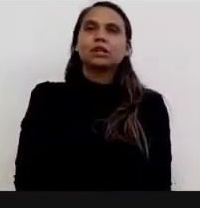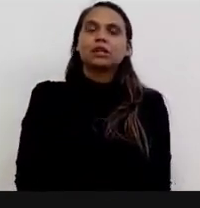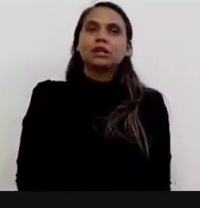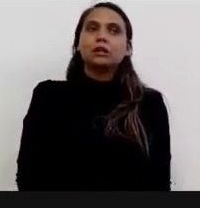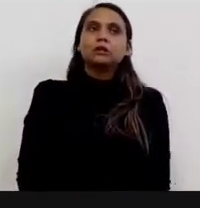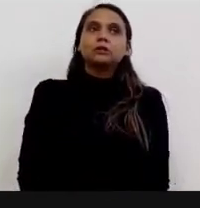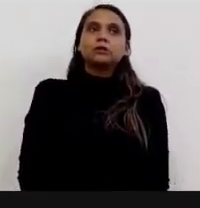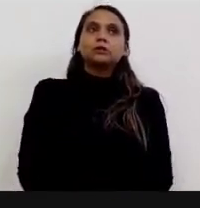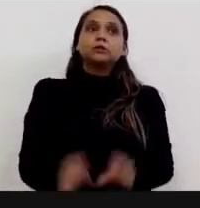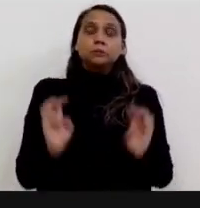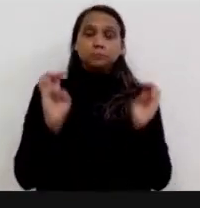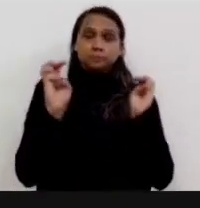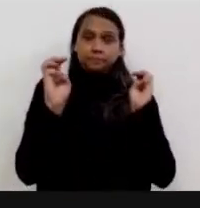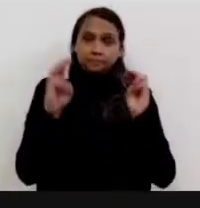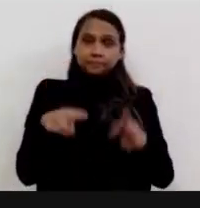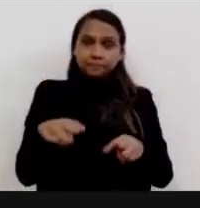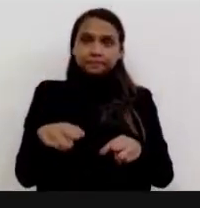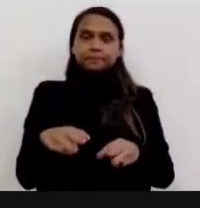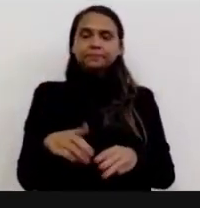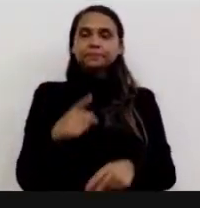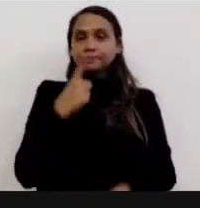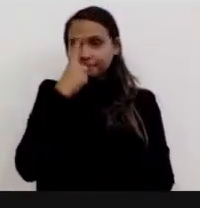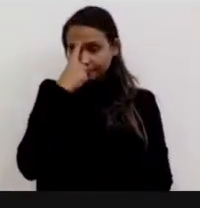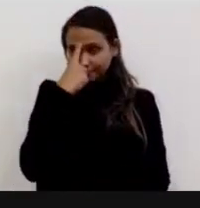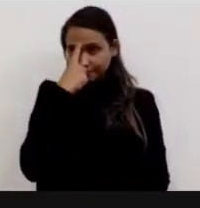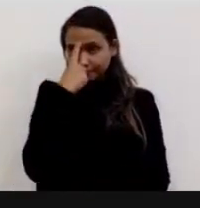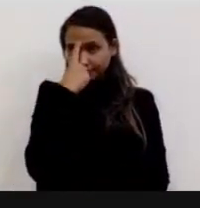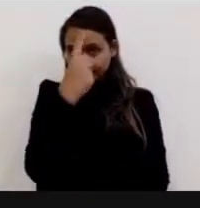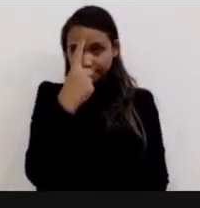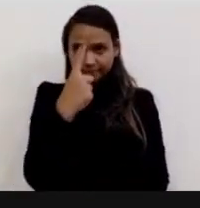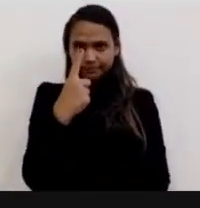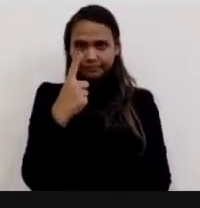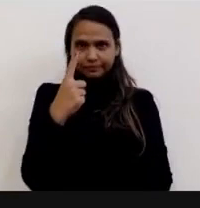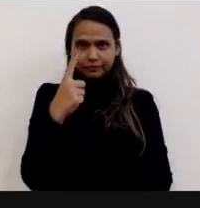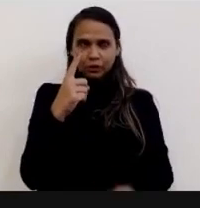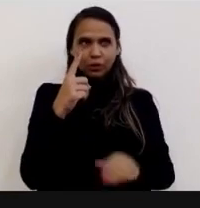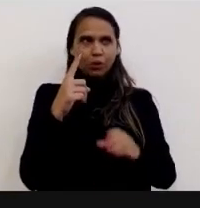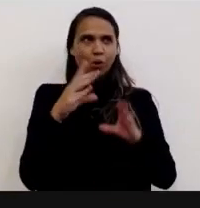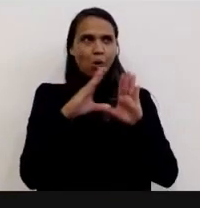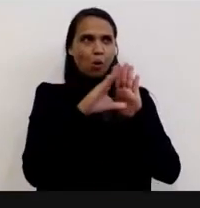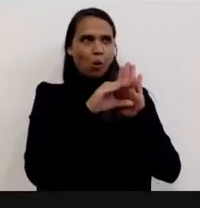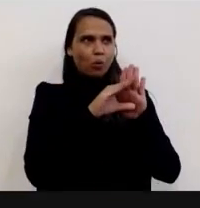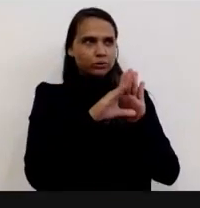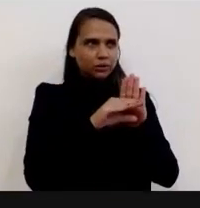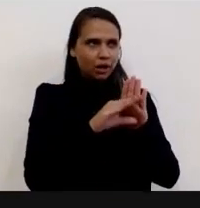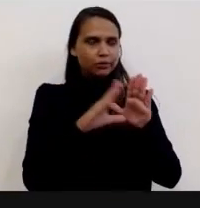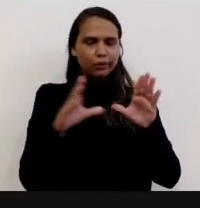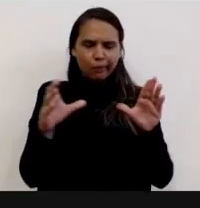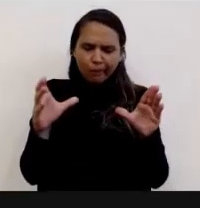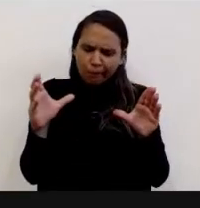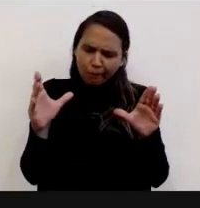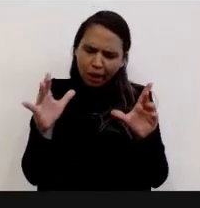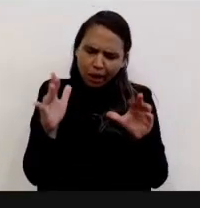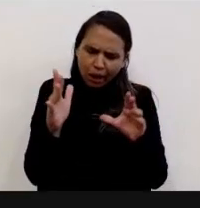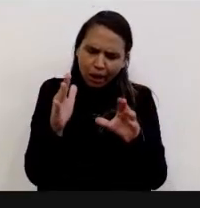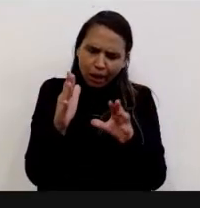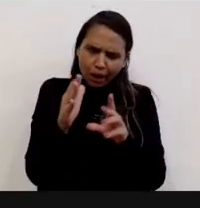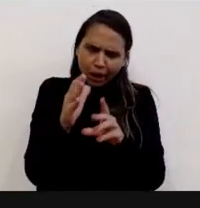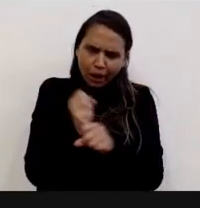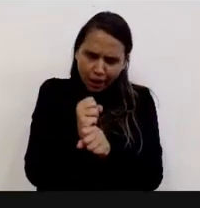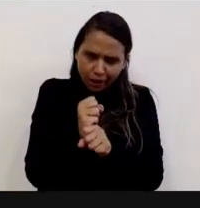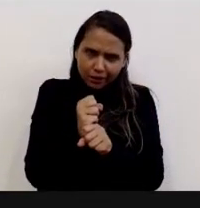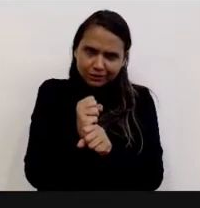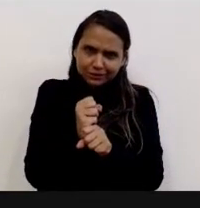por fim, a ideia é de pegar todos esses conceitos, pegar todo esse conhecimento